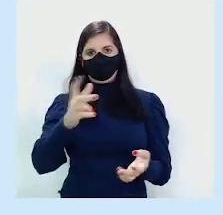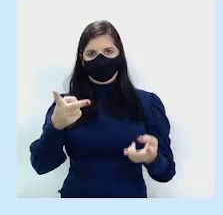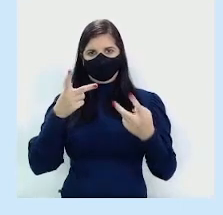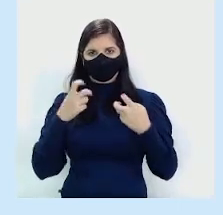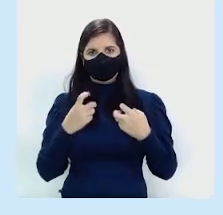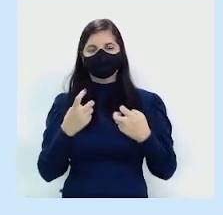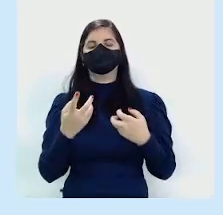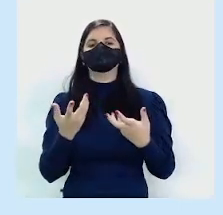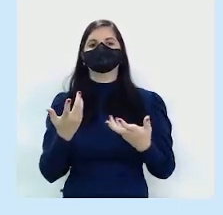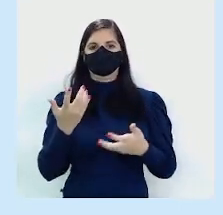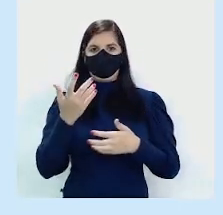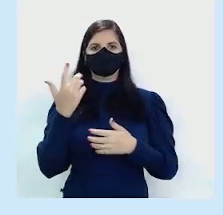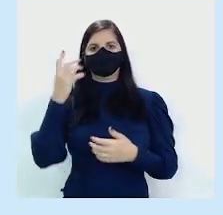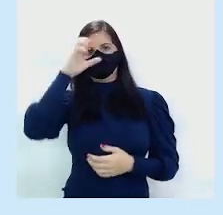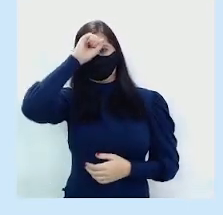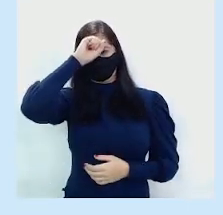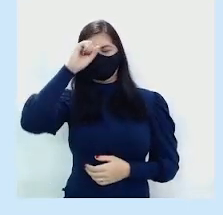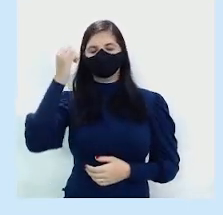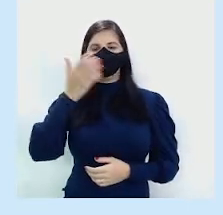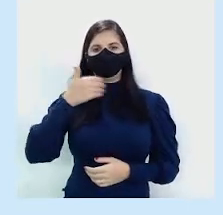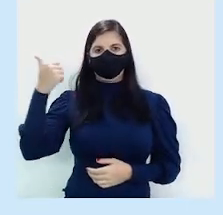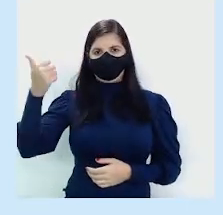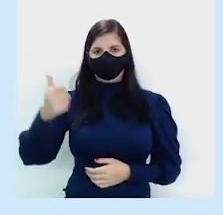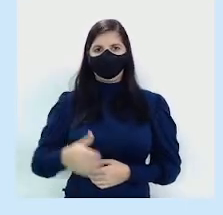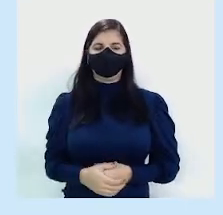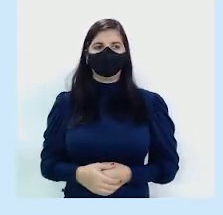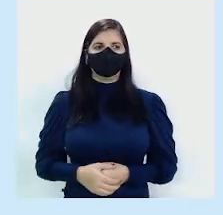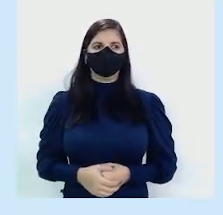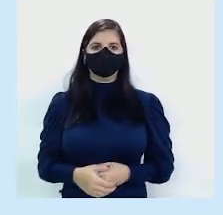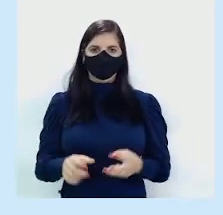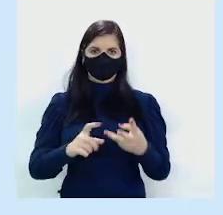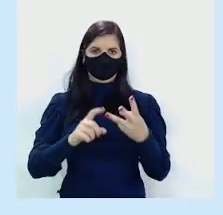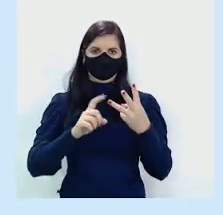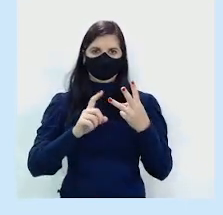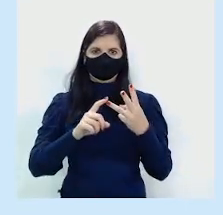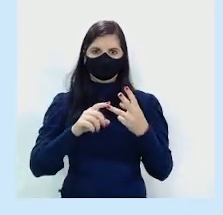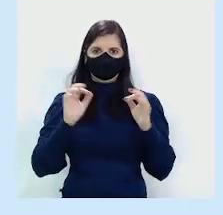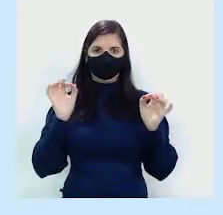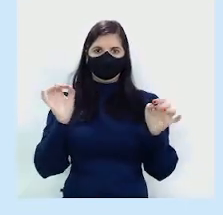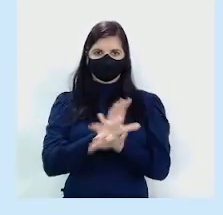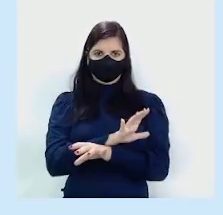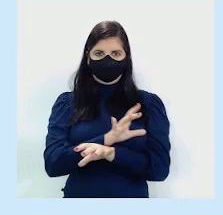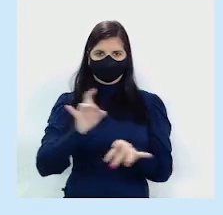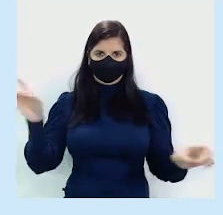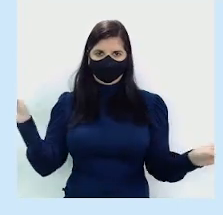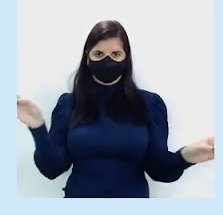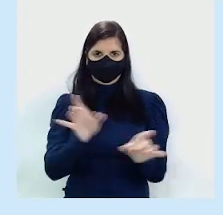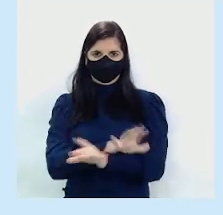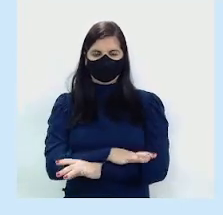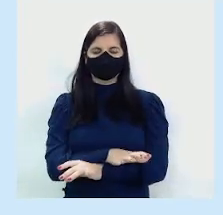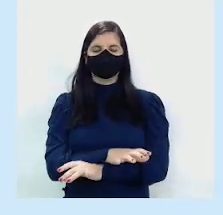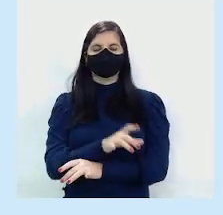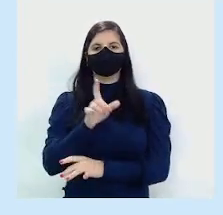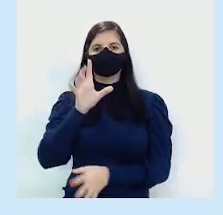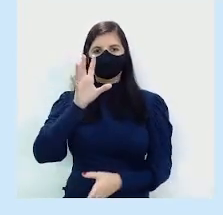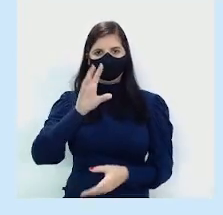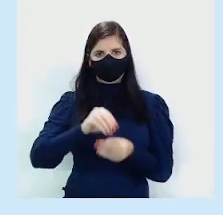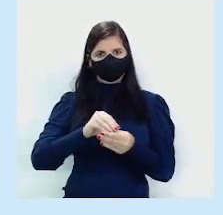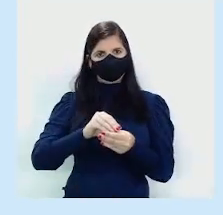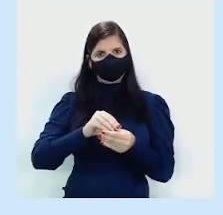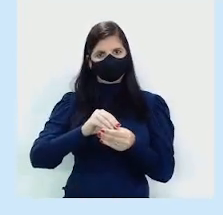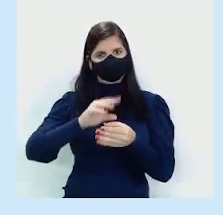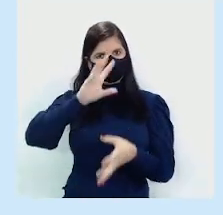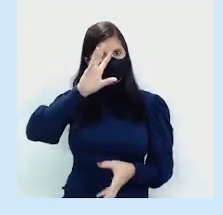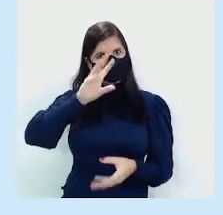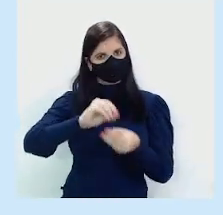muito bem, né, possa entender bem a mensagem. E, por fim, a conclusão, pessoal. A conclusão, ela é o